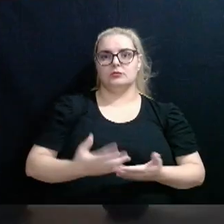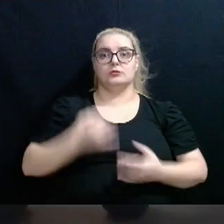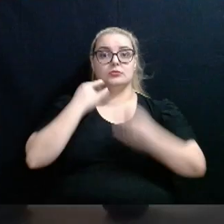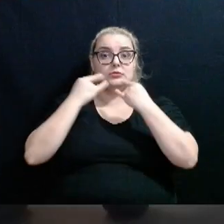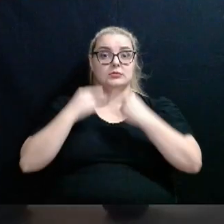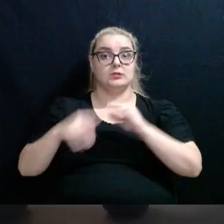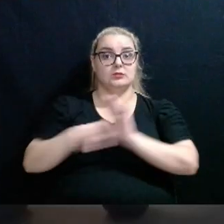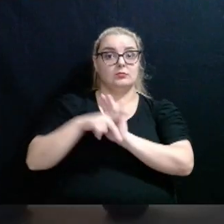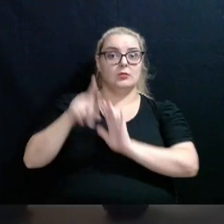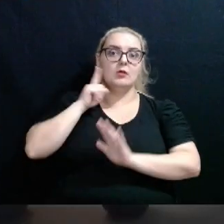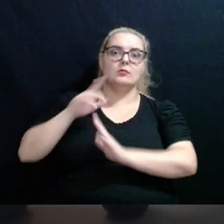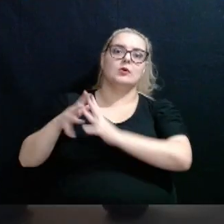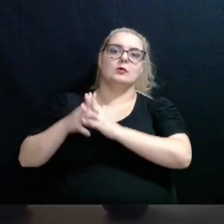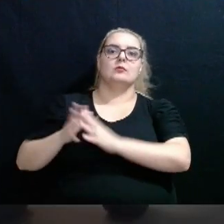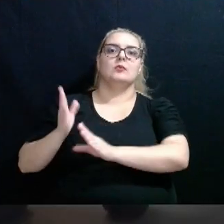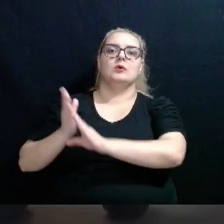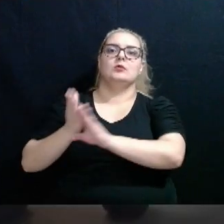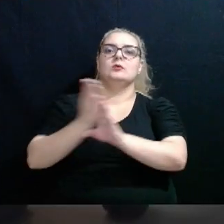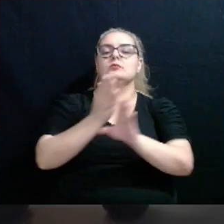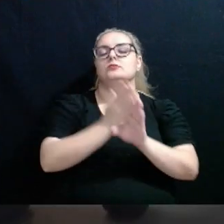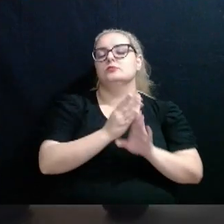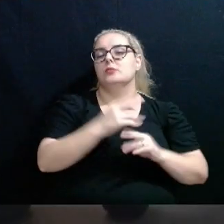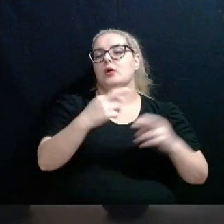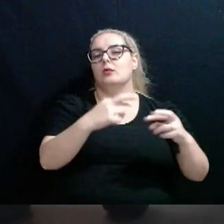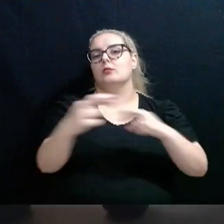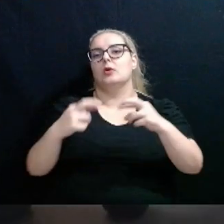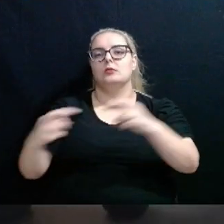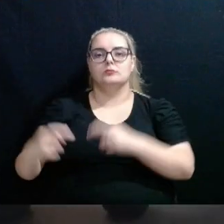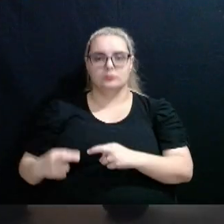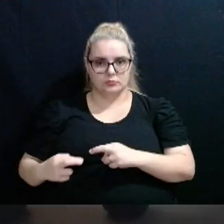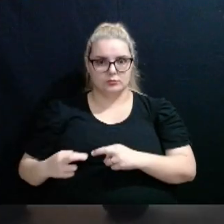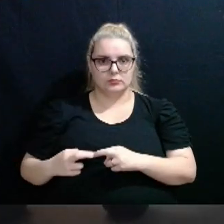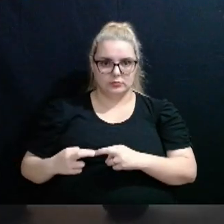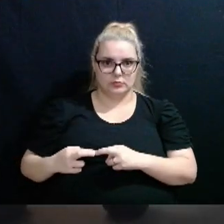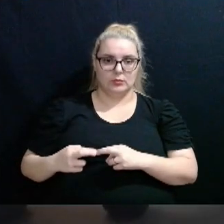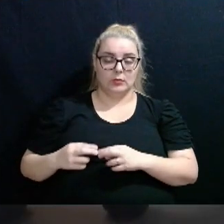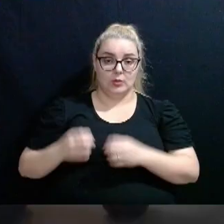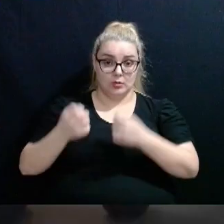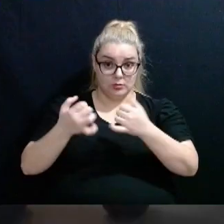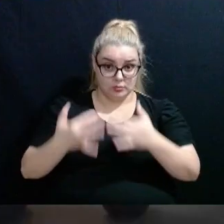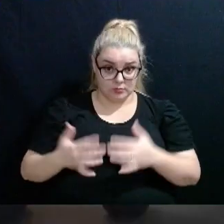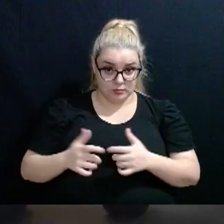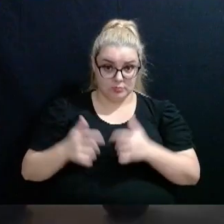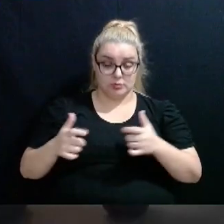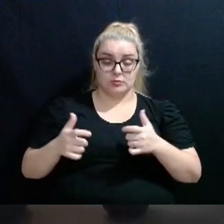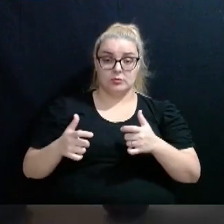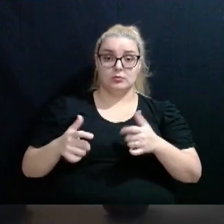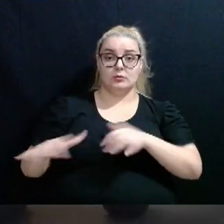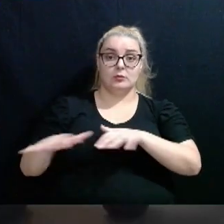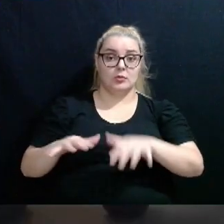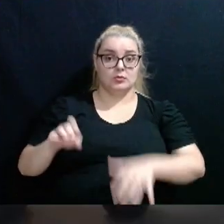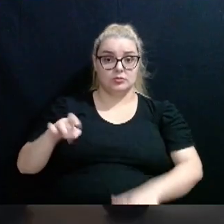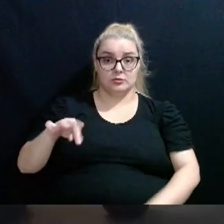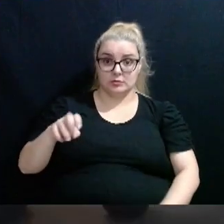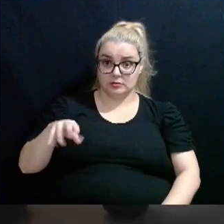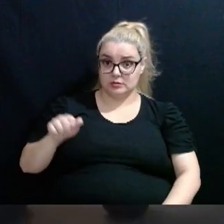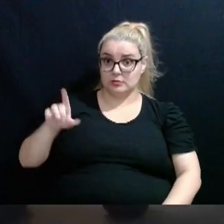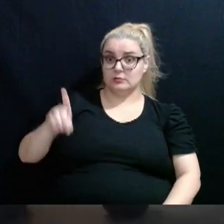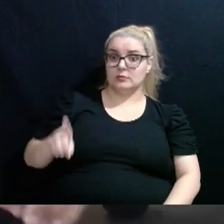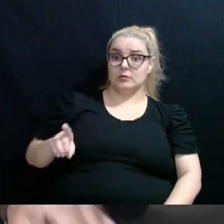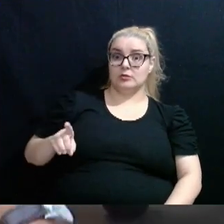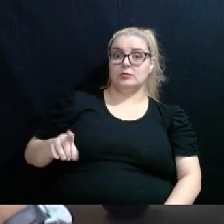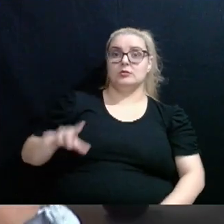foram analisados fatores que ajudam a explicar o crescimento de movimentos de extrema-direita no continente